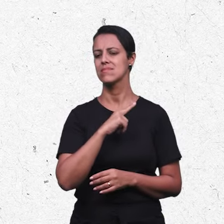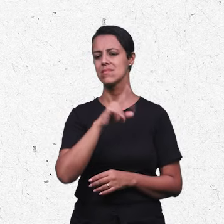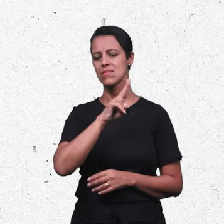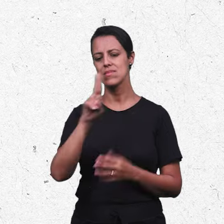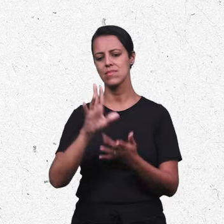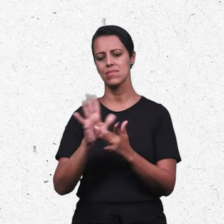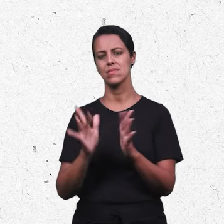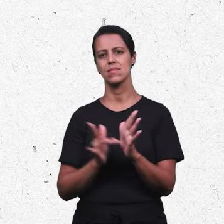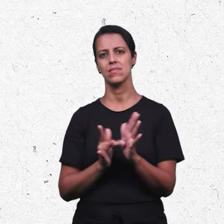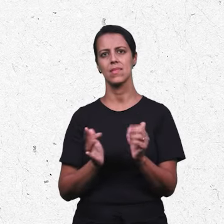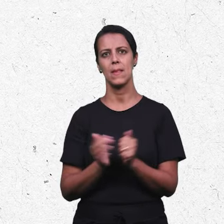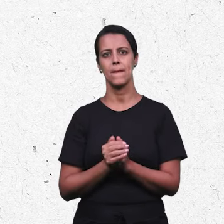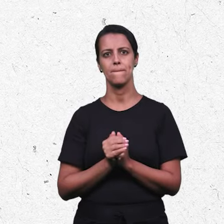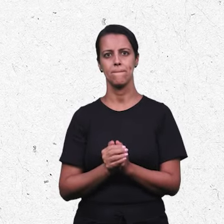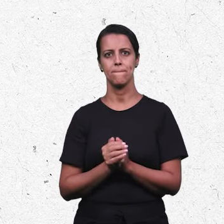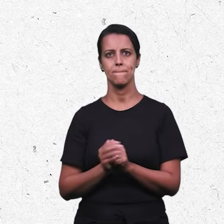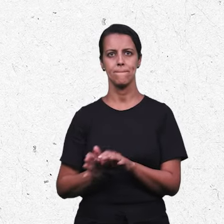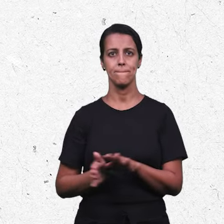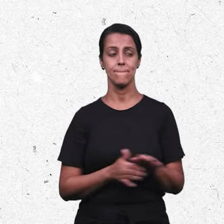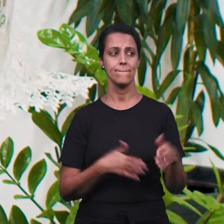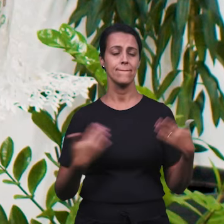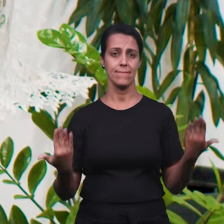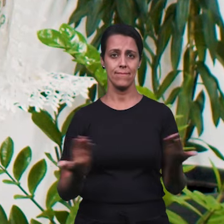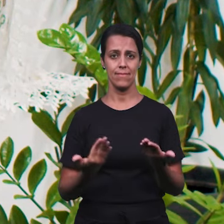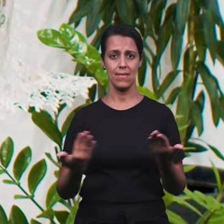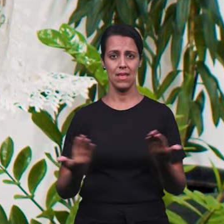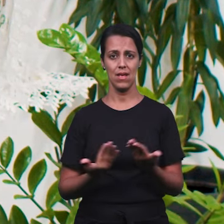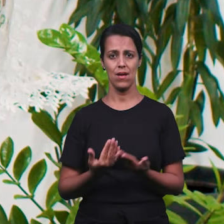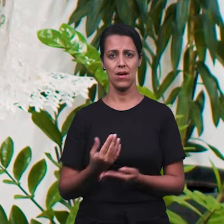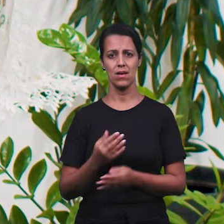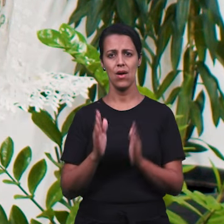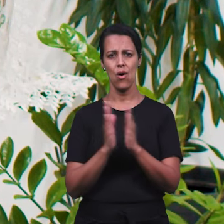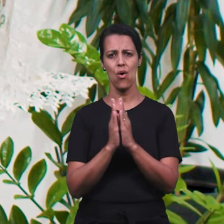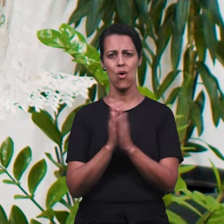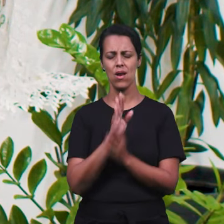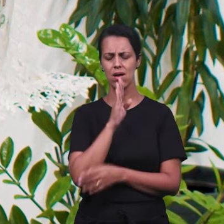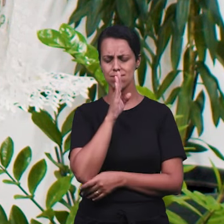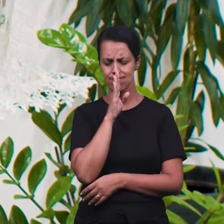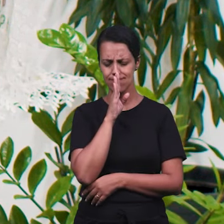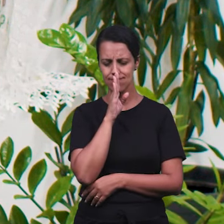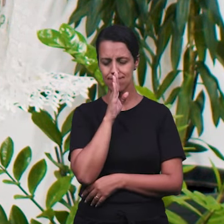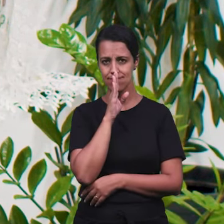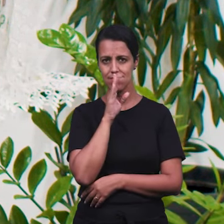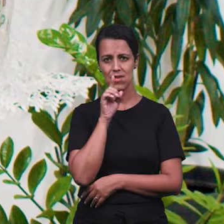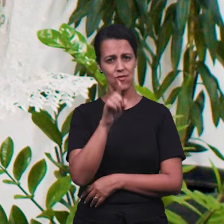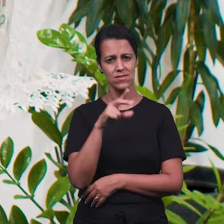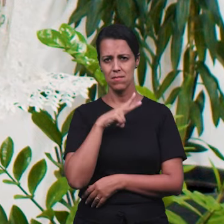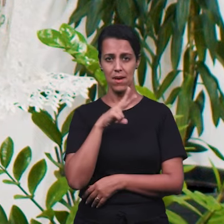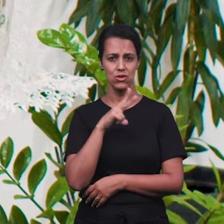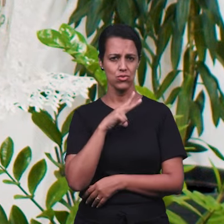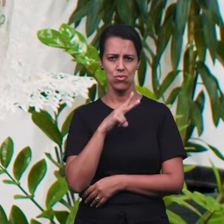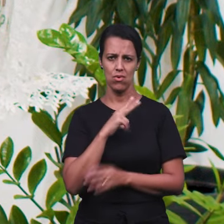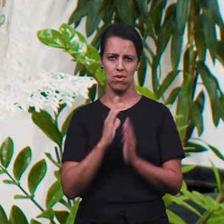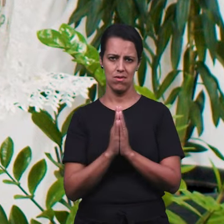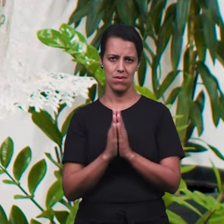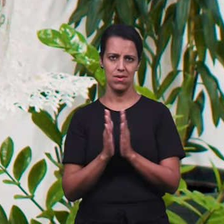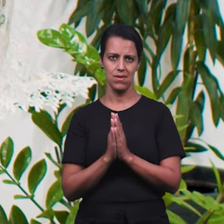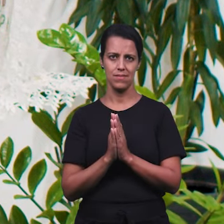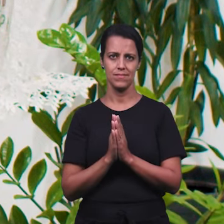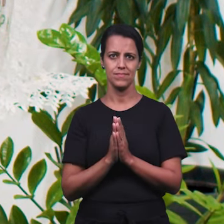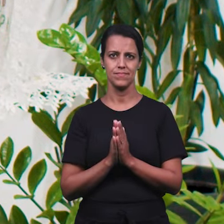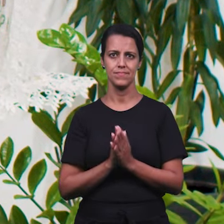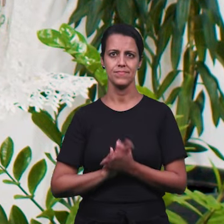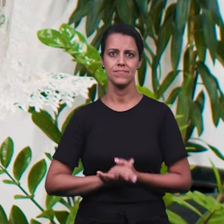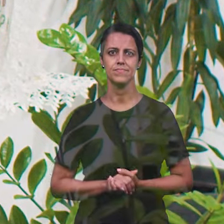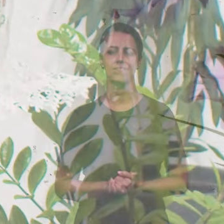livrando meu pai a cada dia em nome do Senhor Jesus amém agora vamos ter dois minutos de orações silenciosas coloque diante do Senhor o